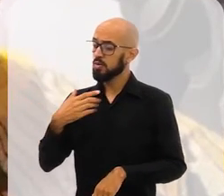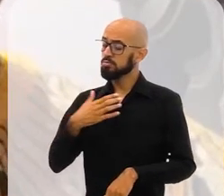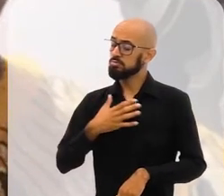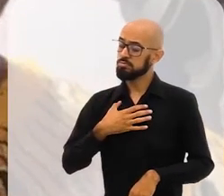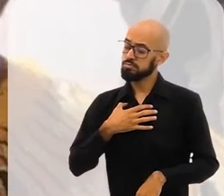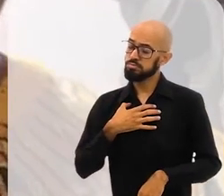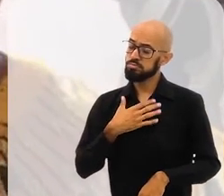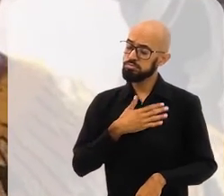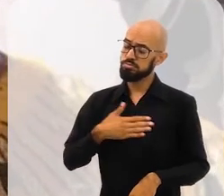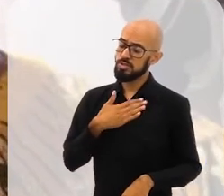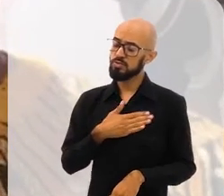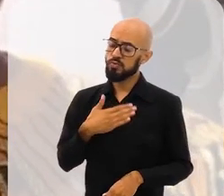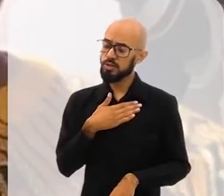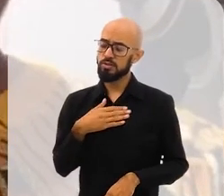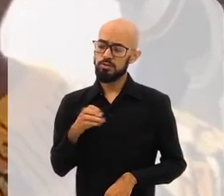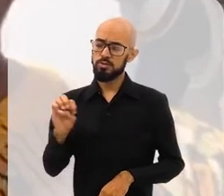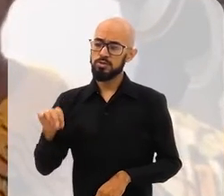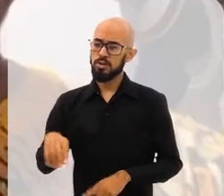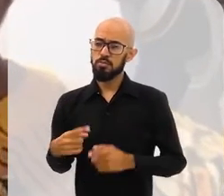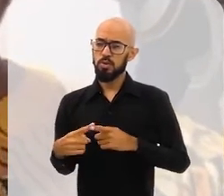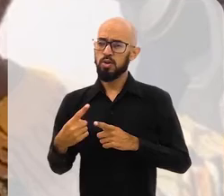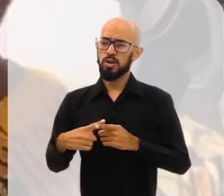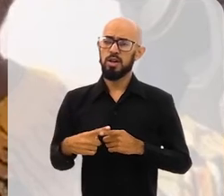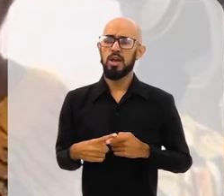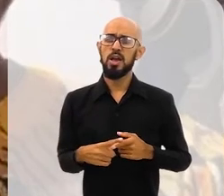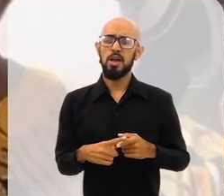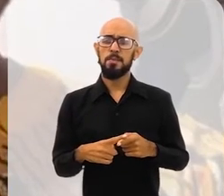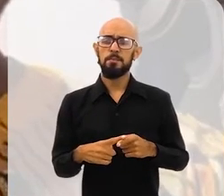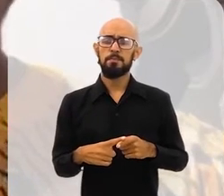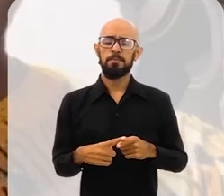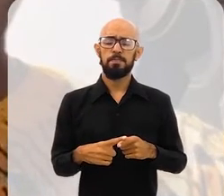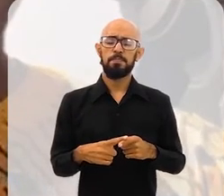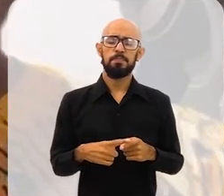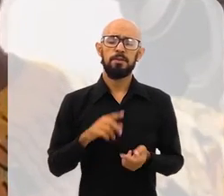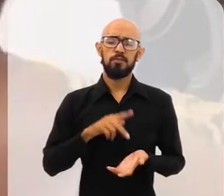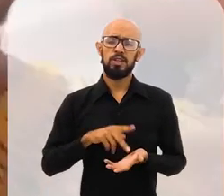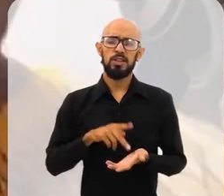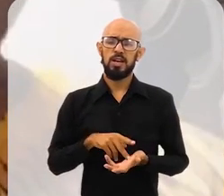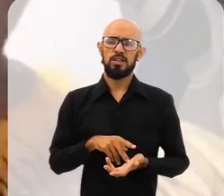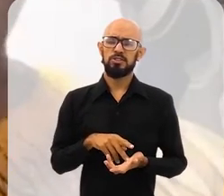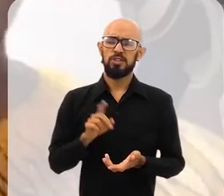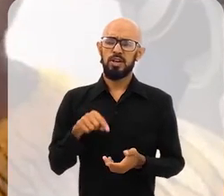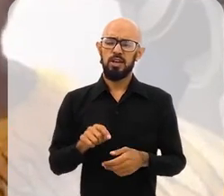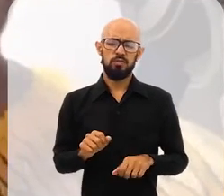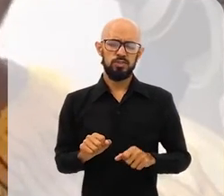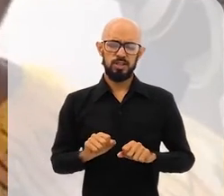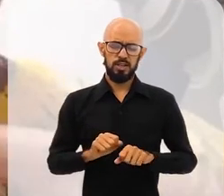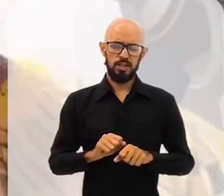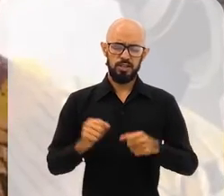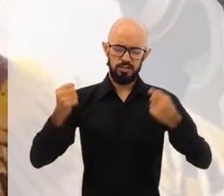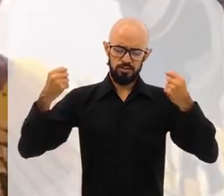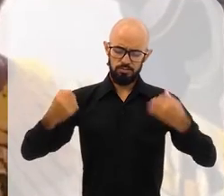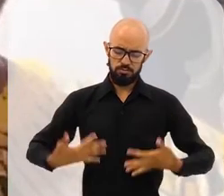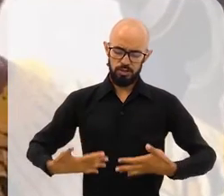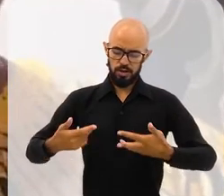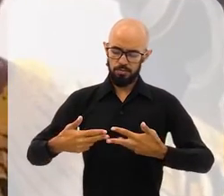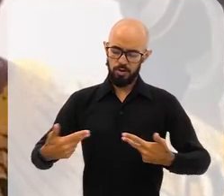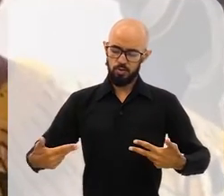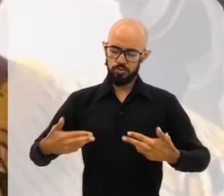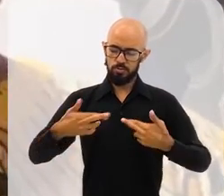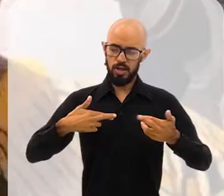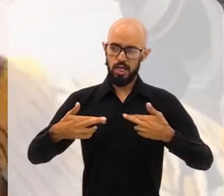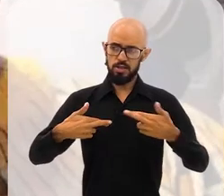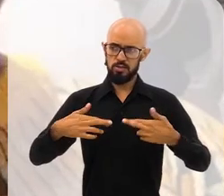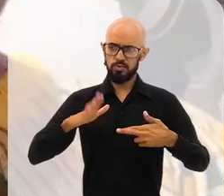muito satisfatório até um pouquinho na verdade que a gente faz é desvelar não é uma relação que já